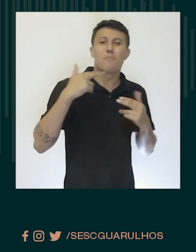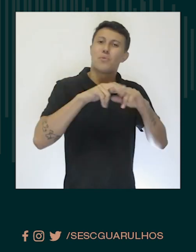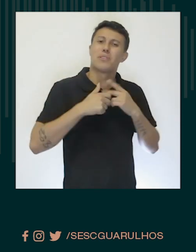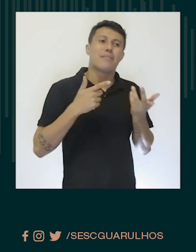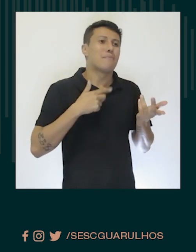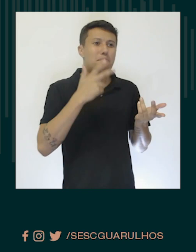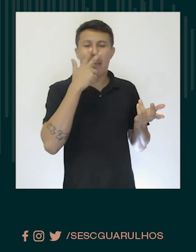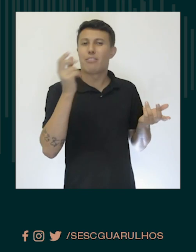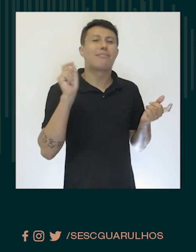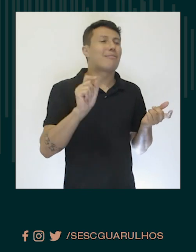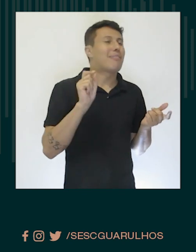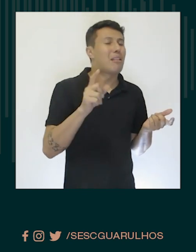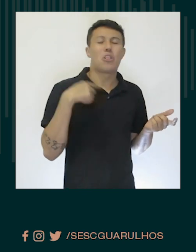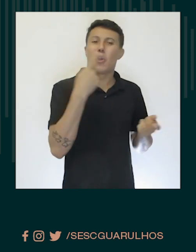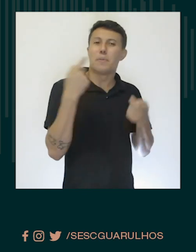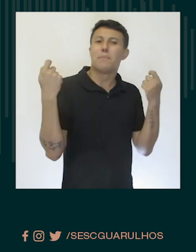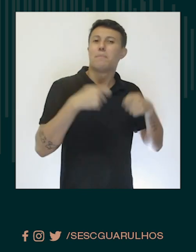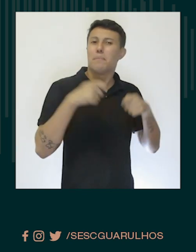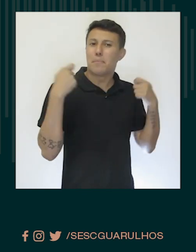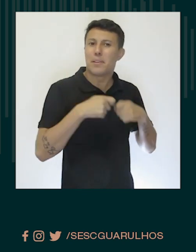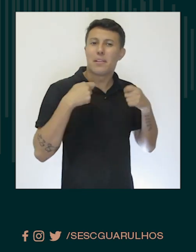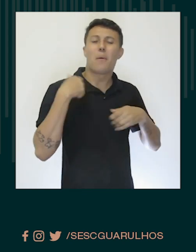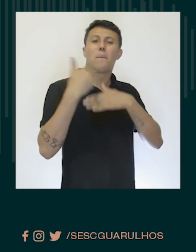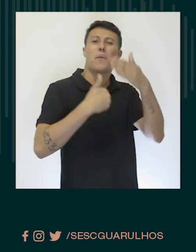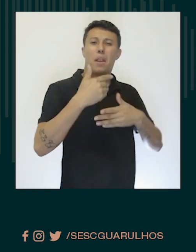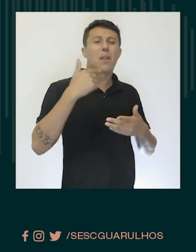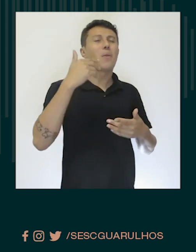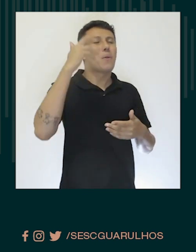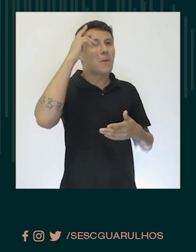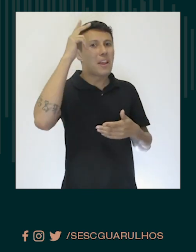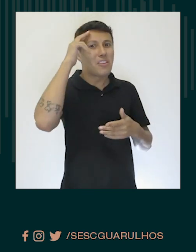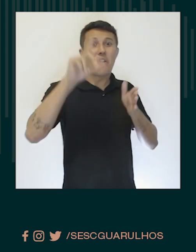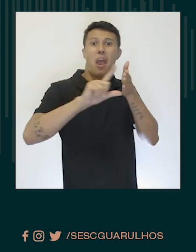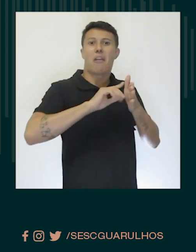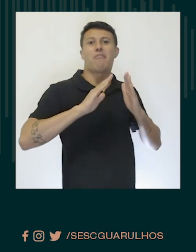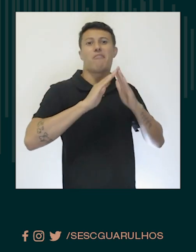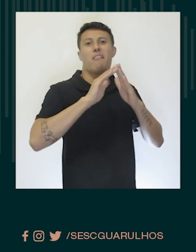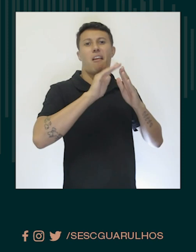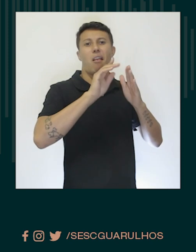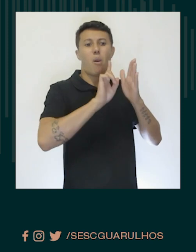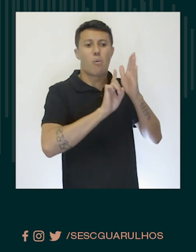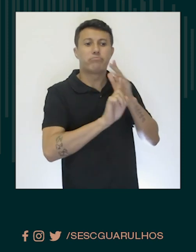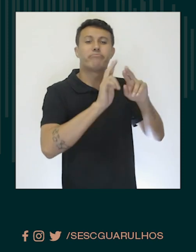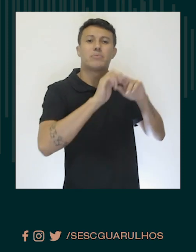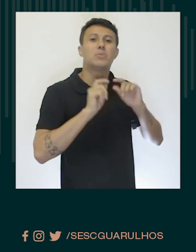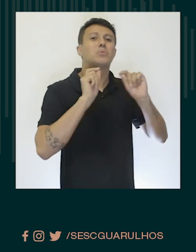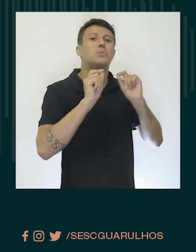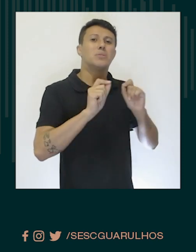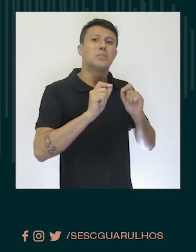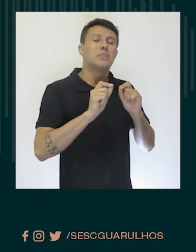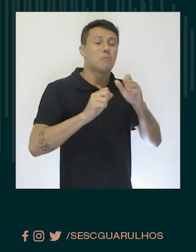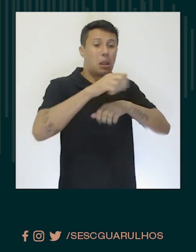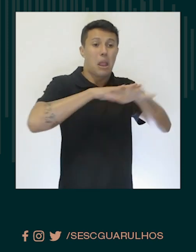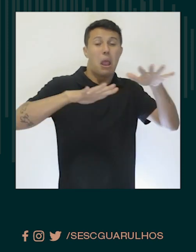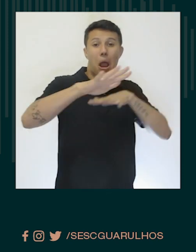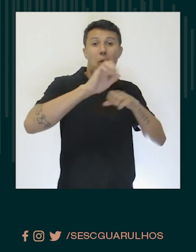se dedicar ao processo criativo antes de sair de casa, porque se a gente for fazer alguma fotografia durante a pandemia e a gente chegar na hora